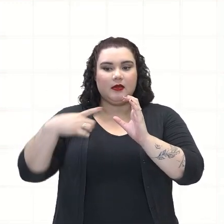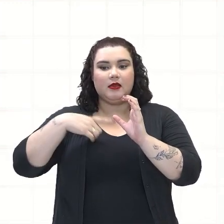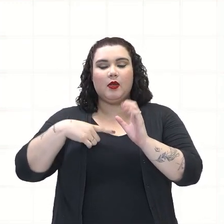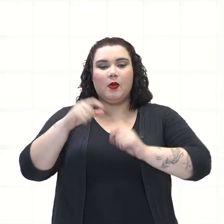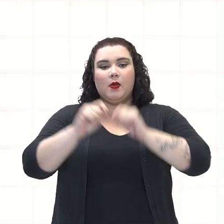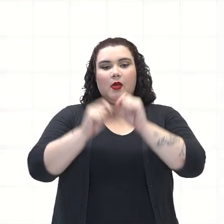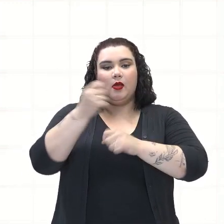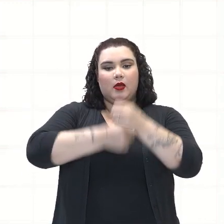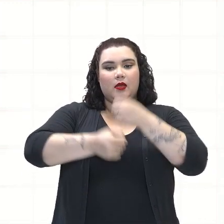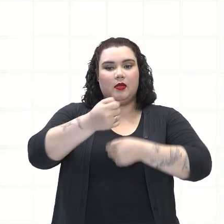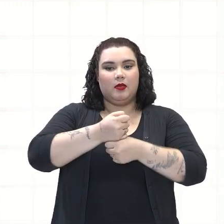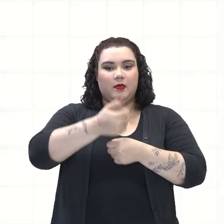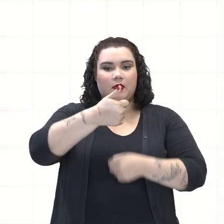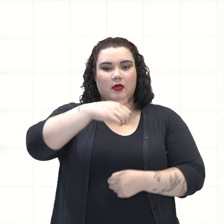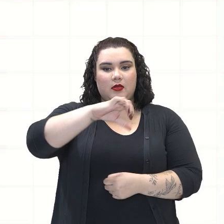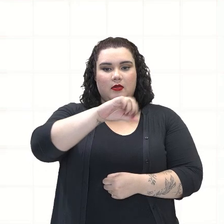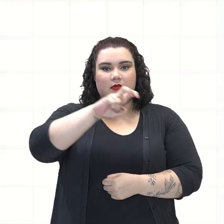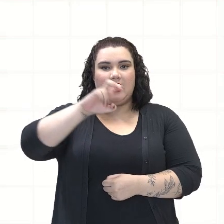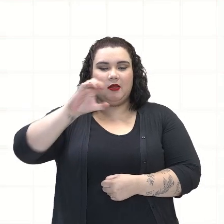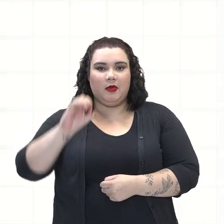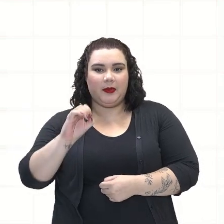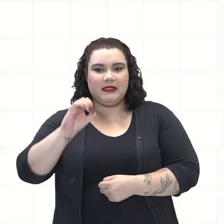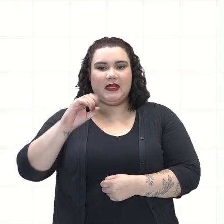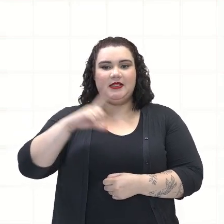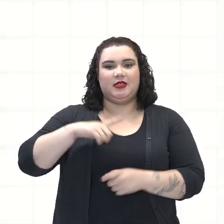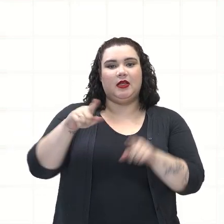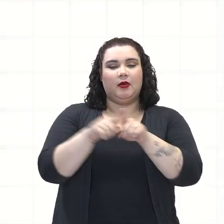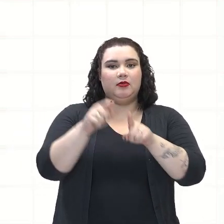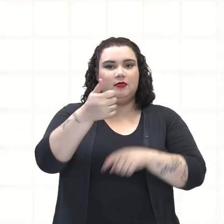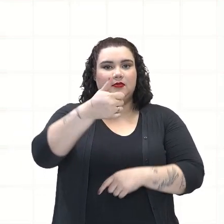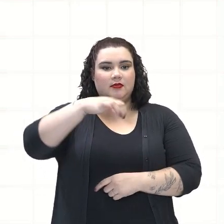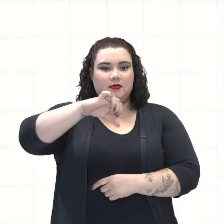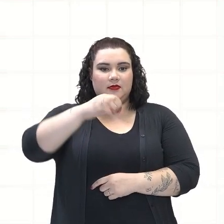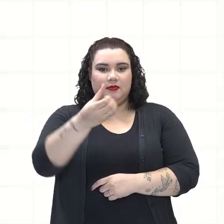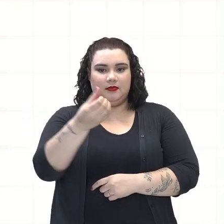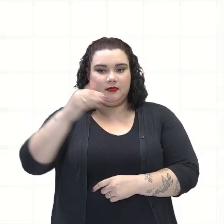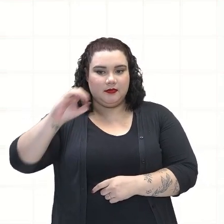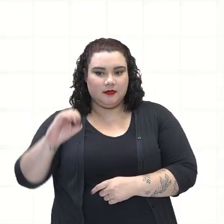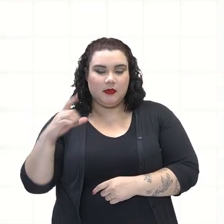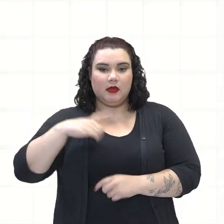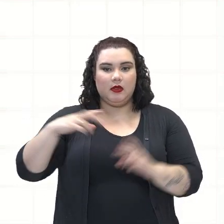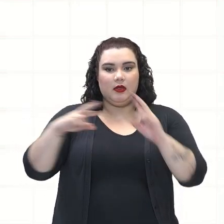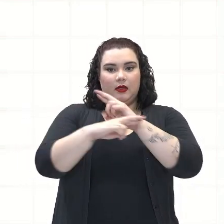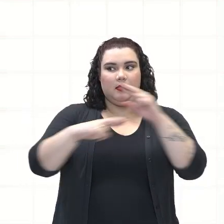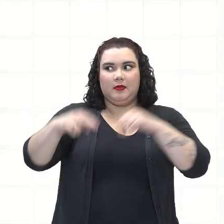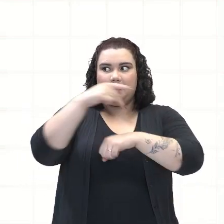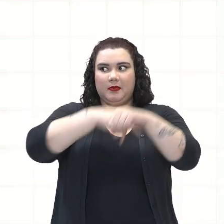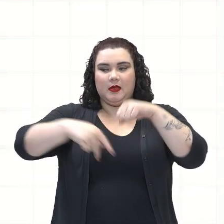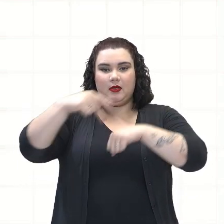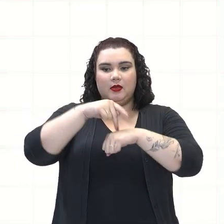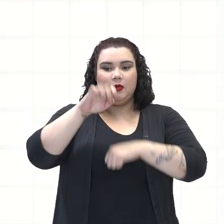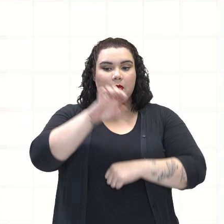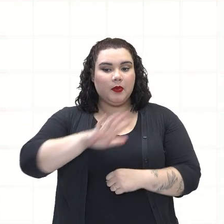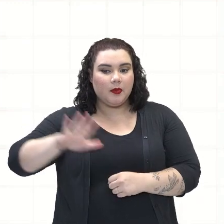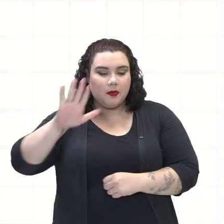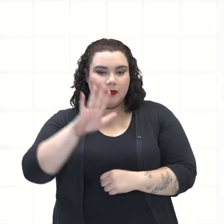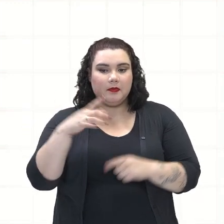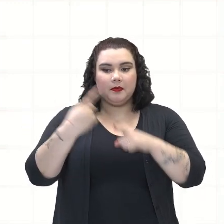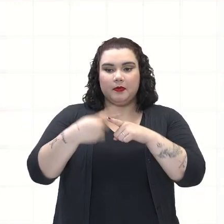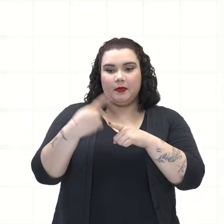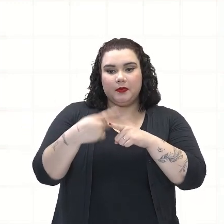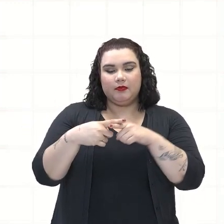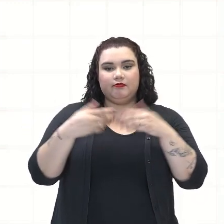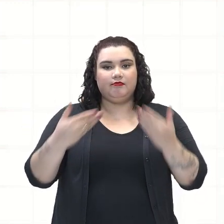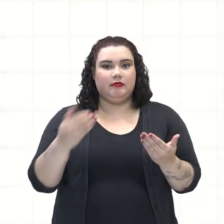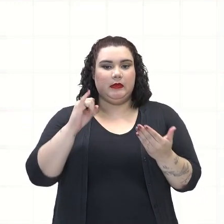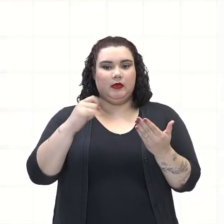e 1960. E é tardia em relação aos países europeus, tá certo? Isso porque, turma, se a